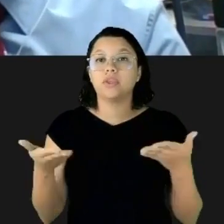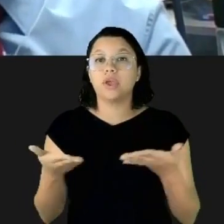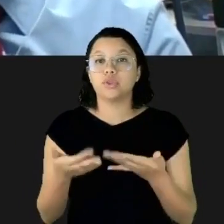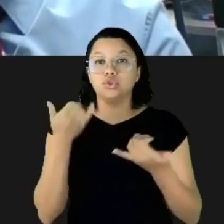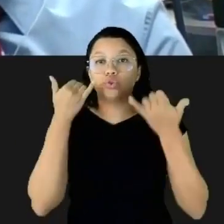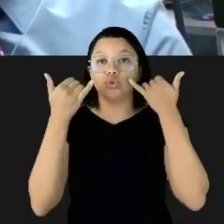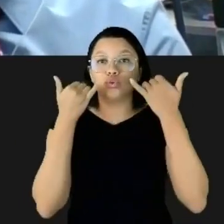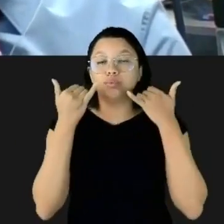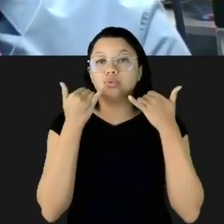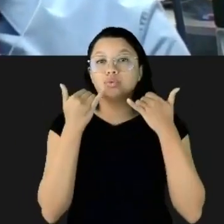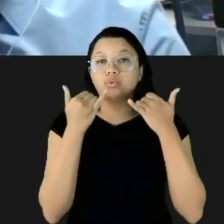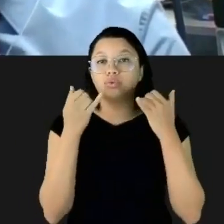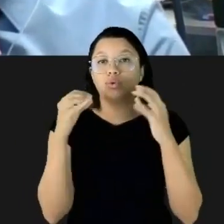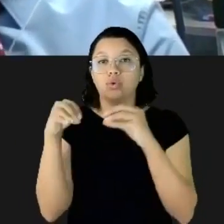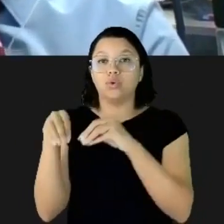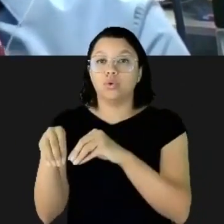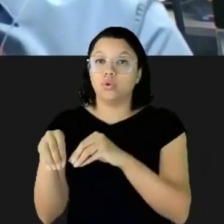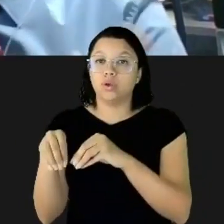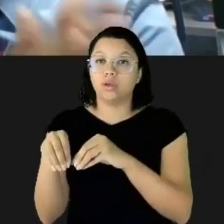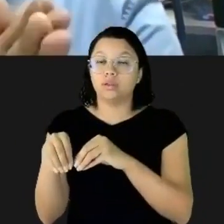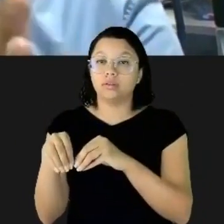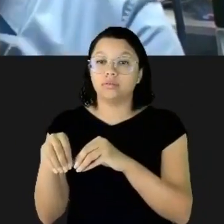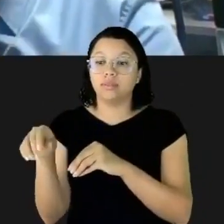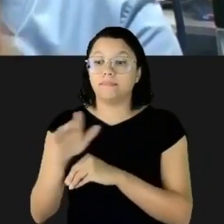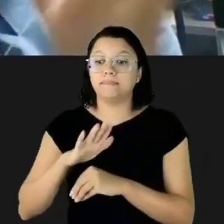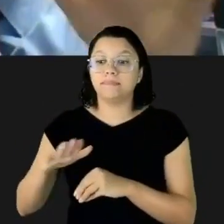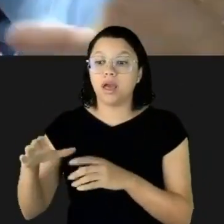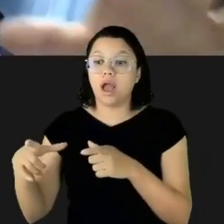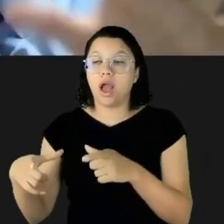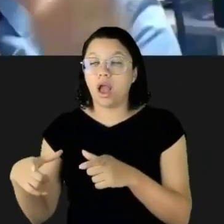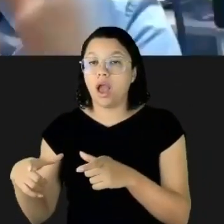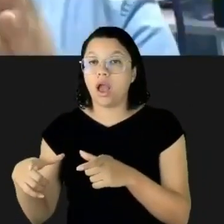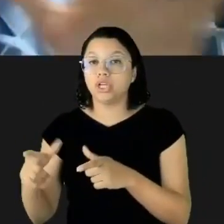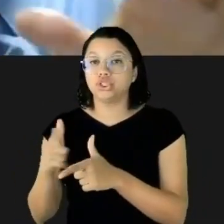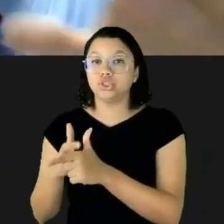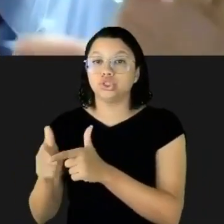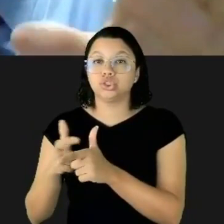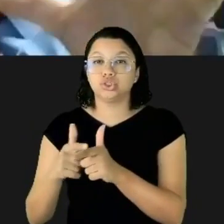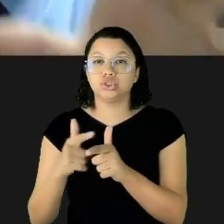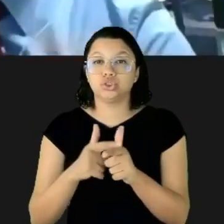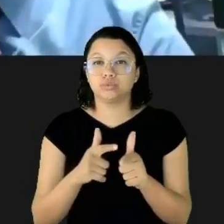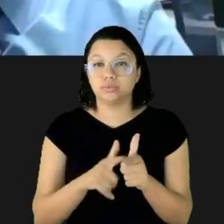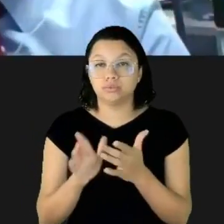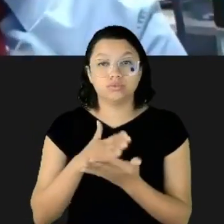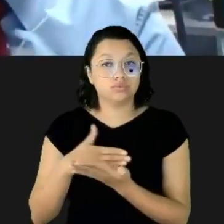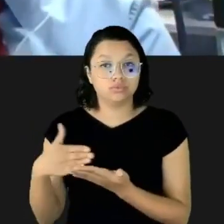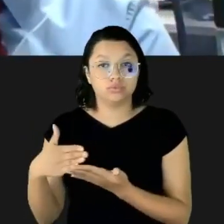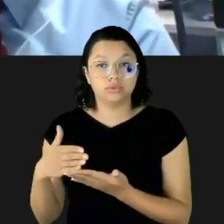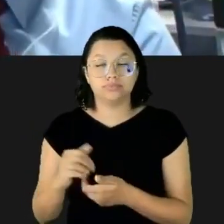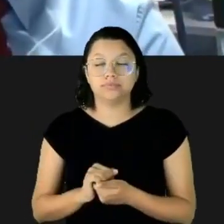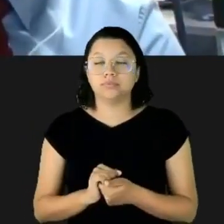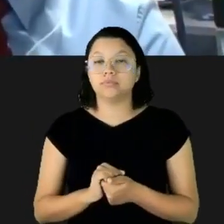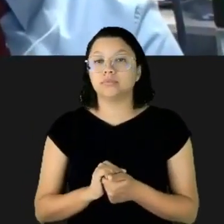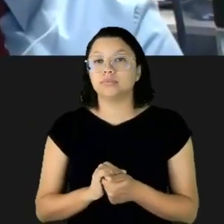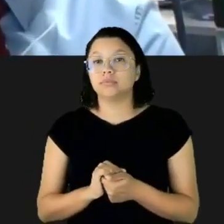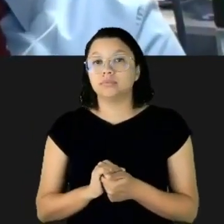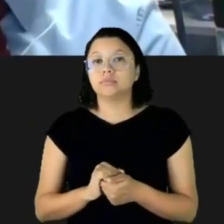essas informações estão aqui na parte da distribuição na parte da atermação lá na parte do começo